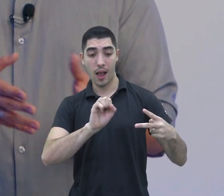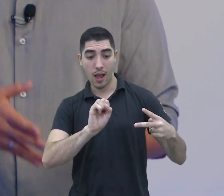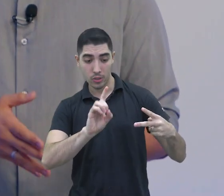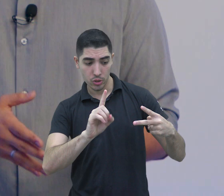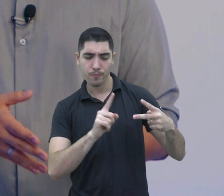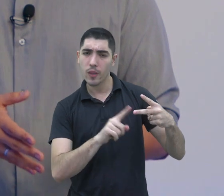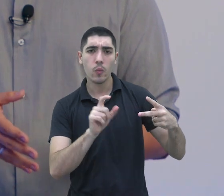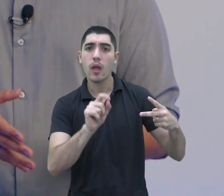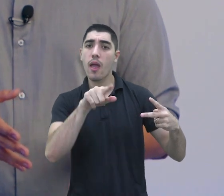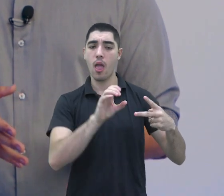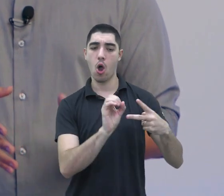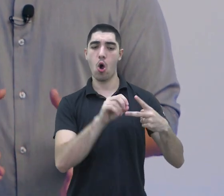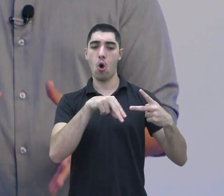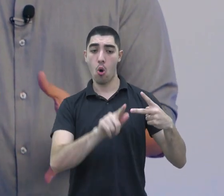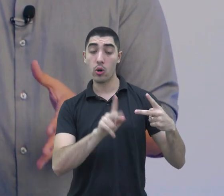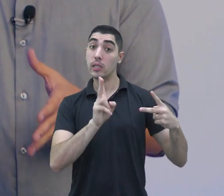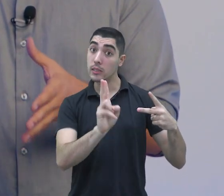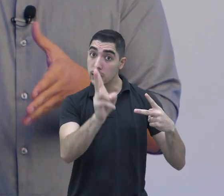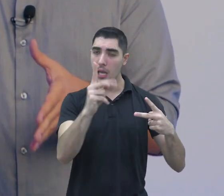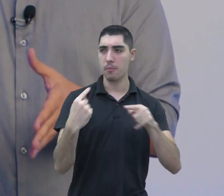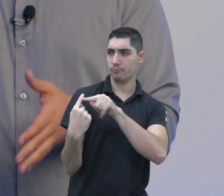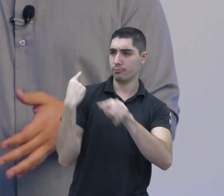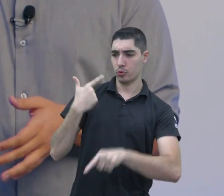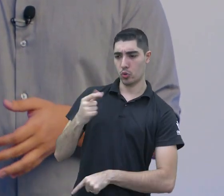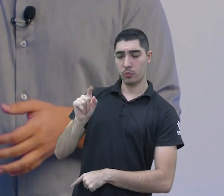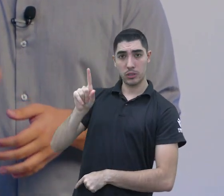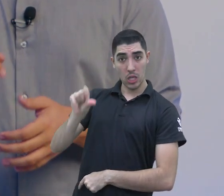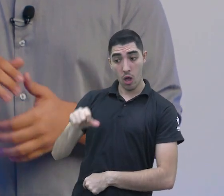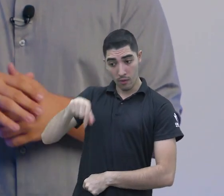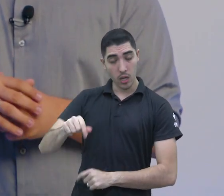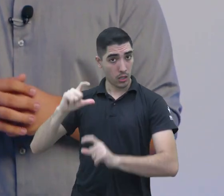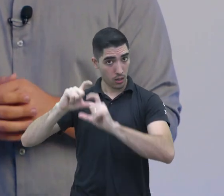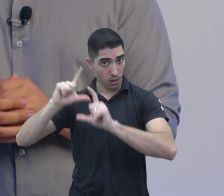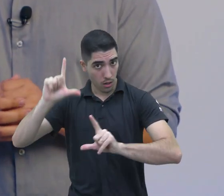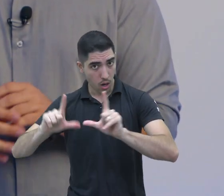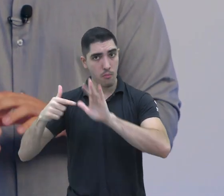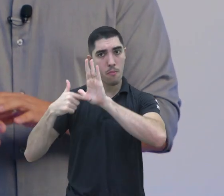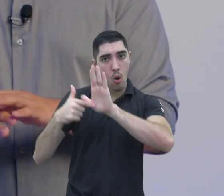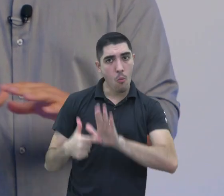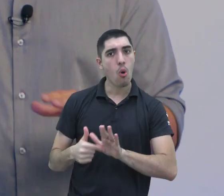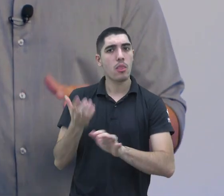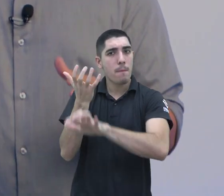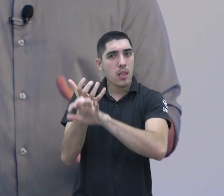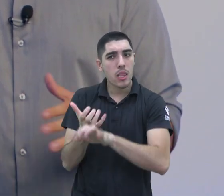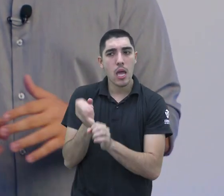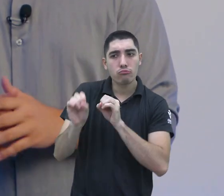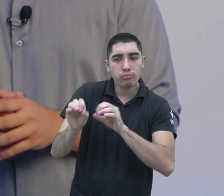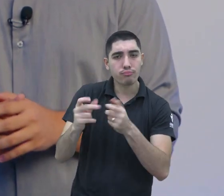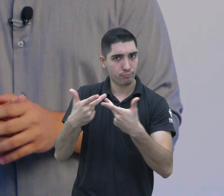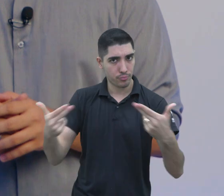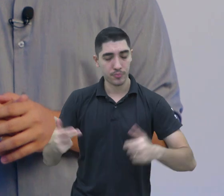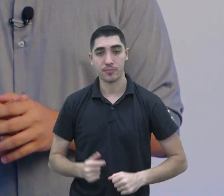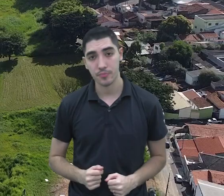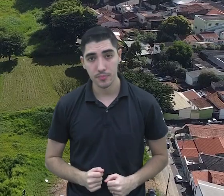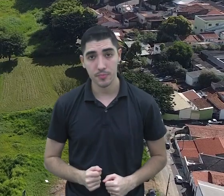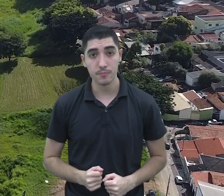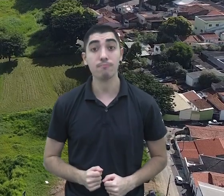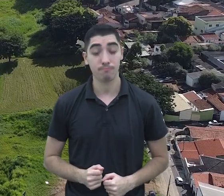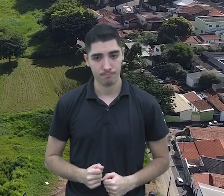que desde 2019 tem um espaço semanal na programação aqui da TV Câmara para aula de diversas